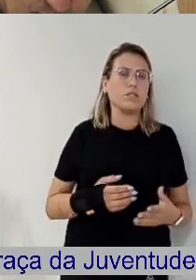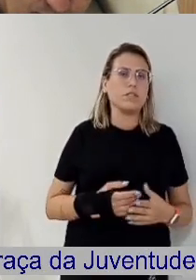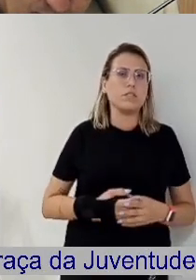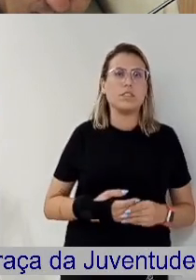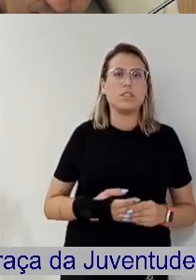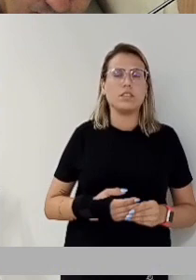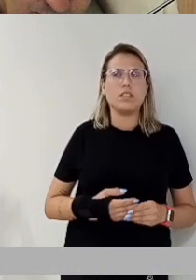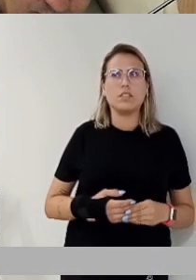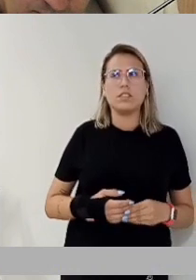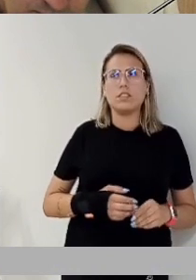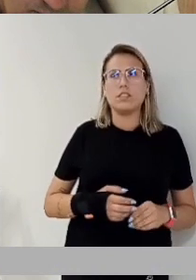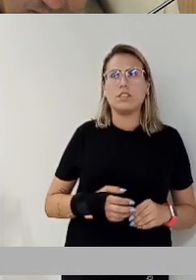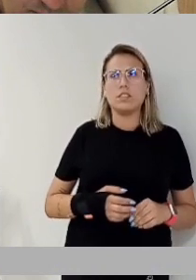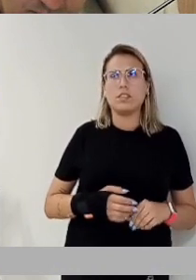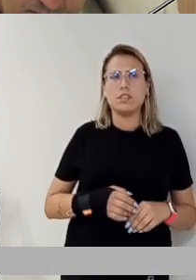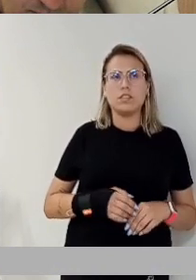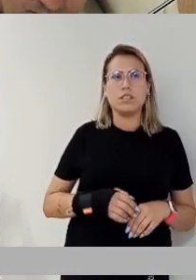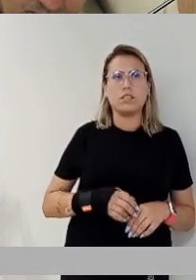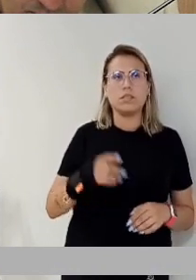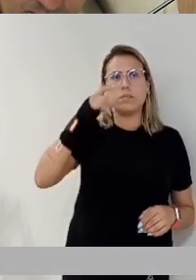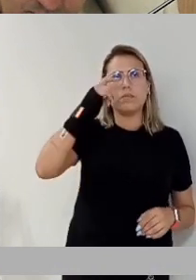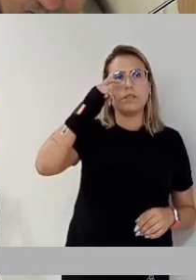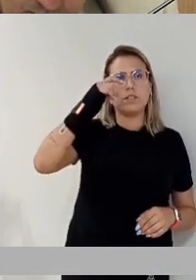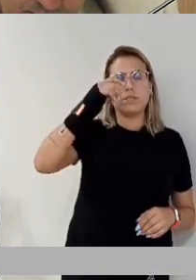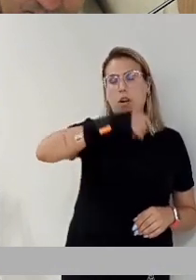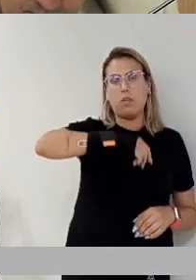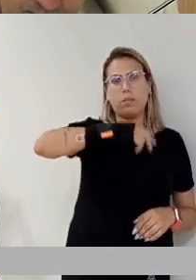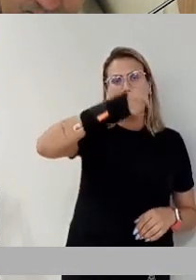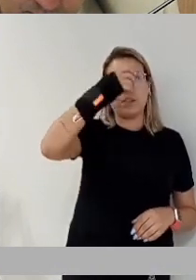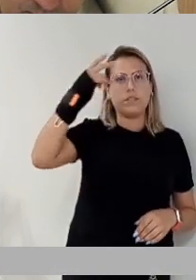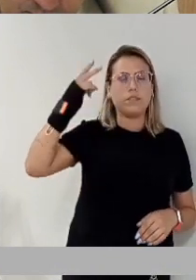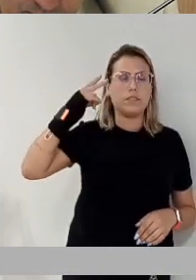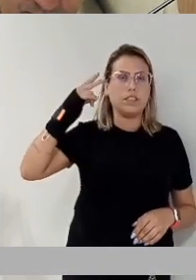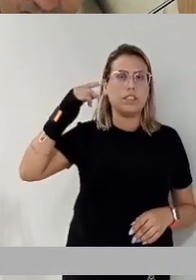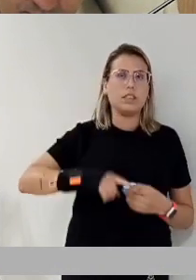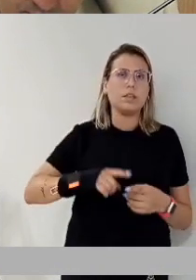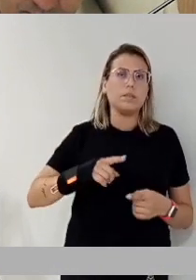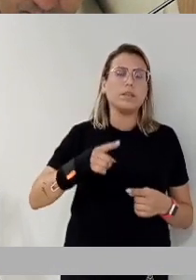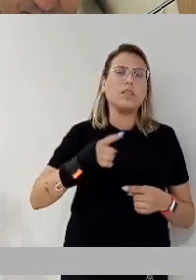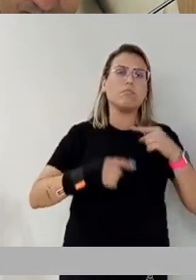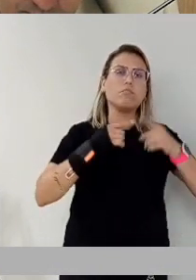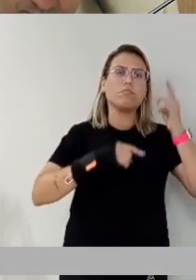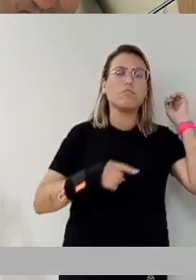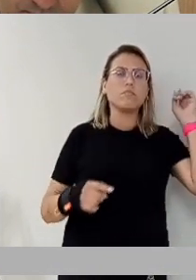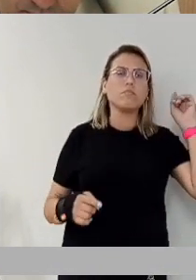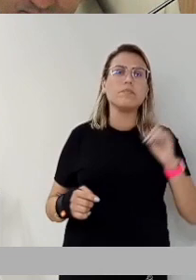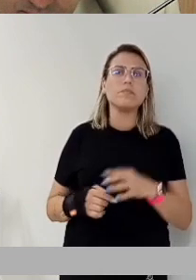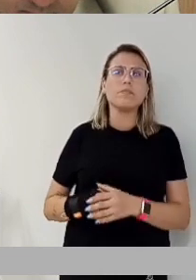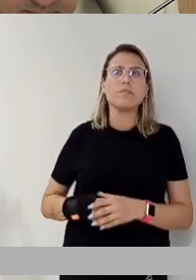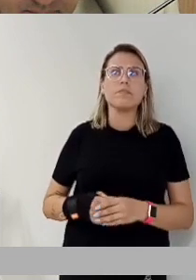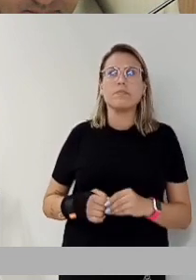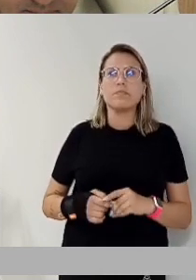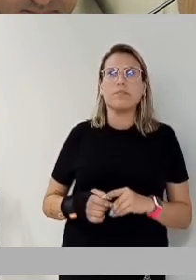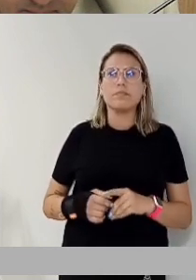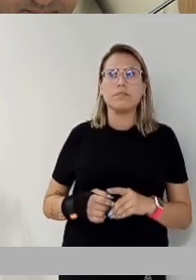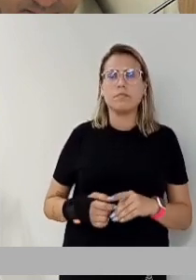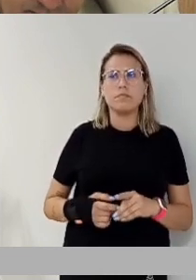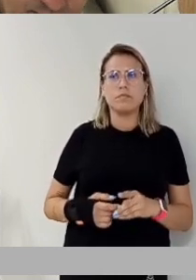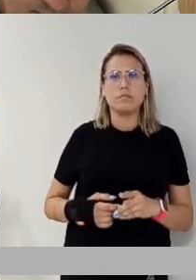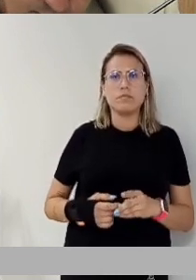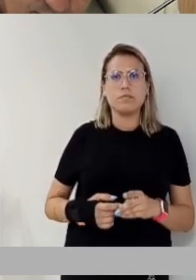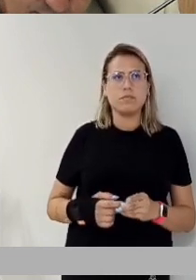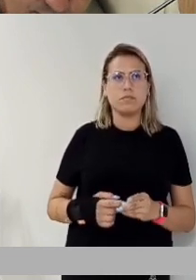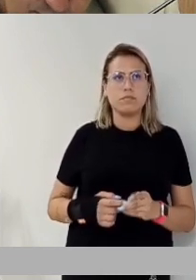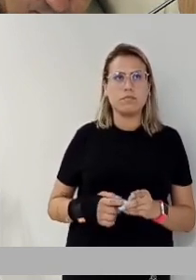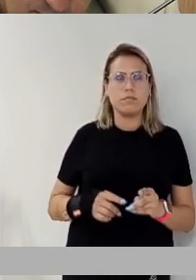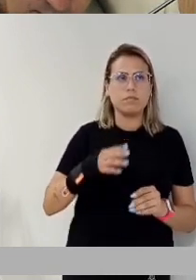governo Municipal de Taba do Norte Prefeito rildson secretário de desenvolvimento econômico secretário nauris gadeira ten convidar a vossa